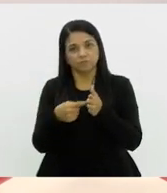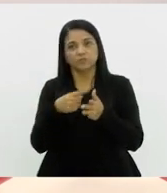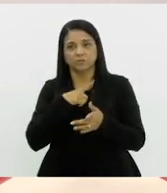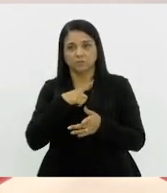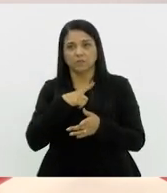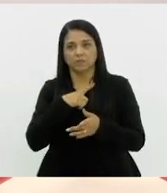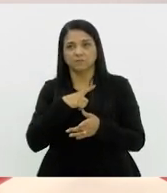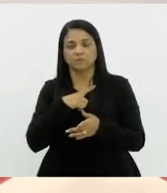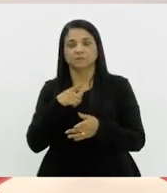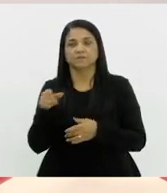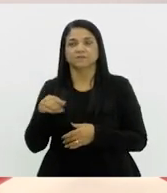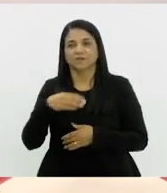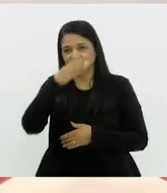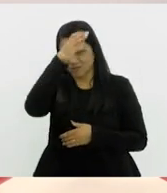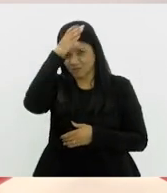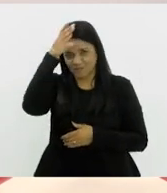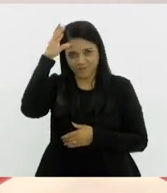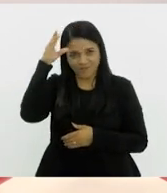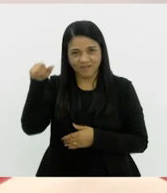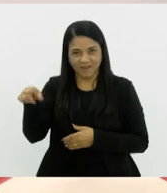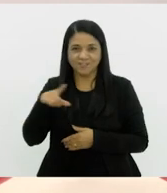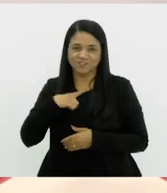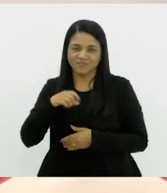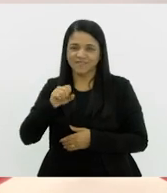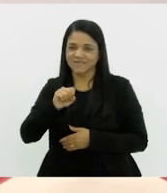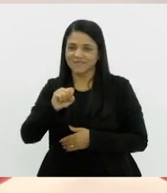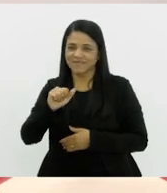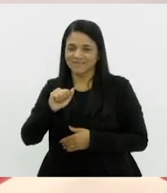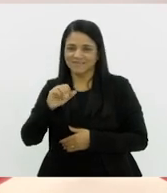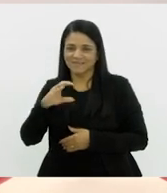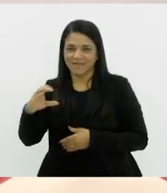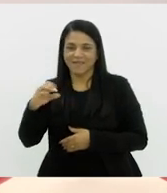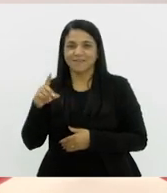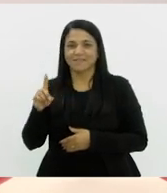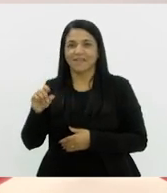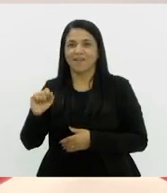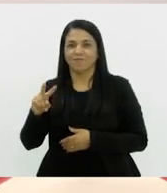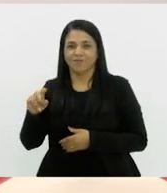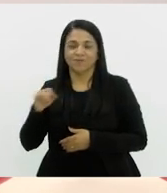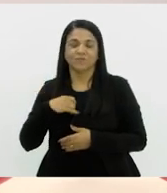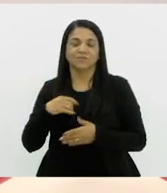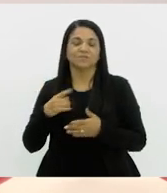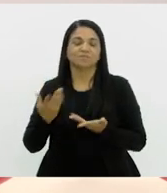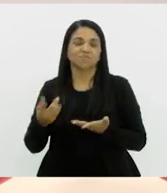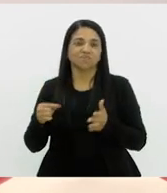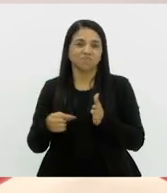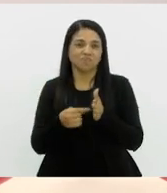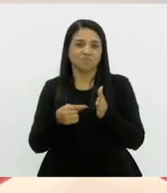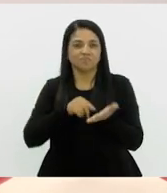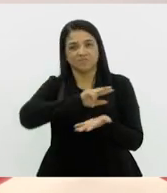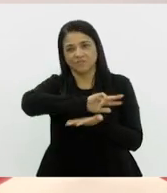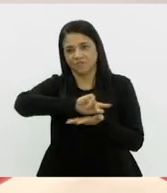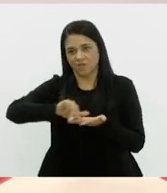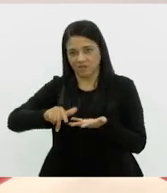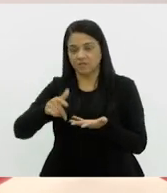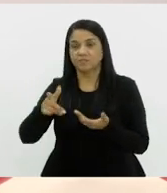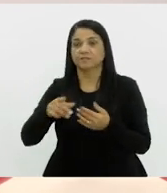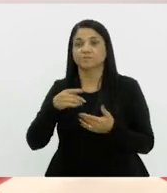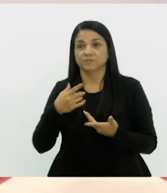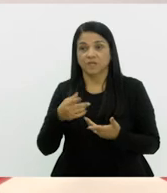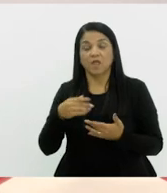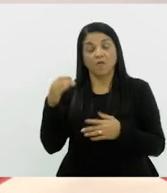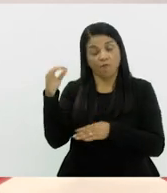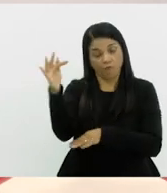ele é cliente, né, do saque, ele faz várias denúncias ali pelo saque. Né? Então, só para a gente poder formalizar, isso é